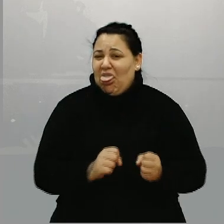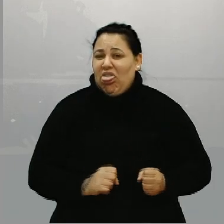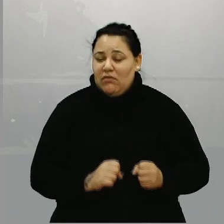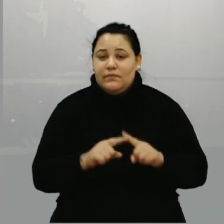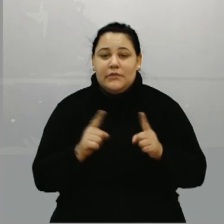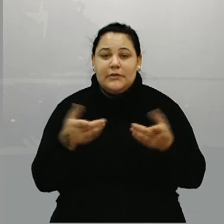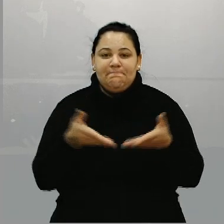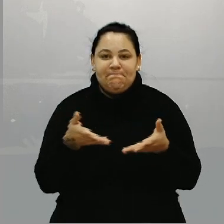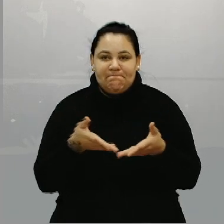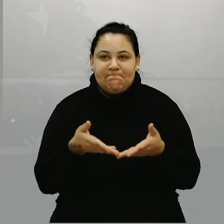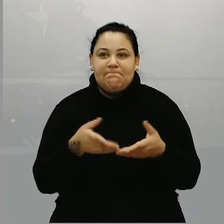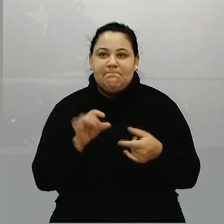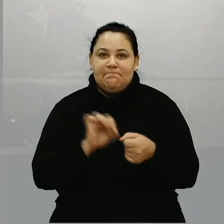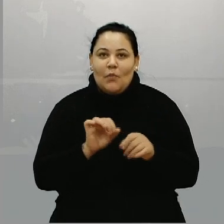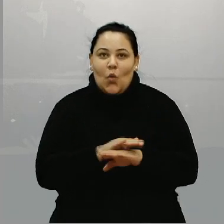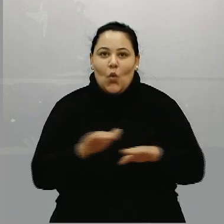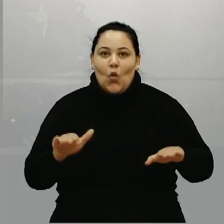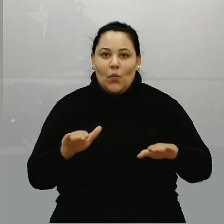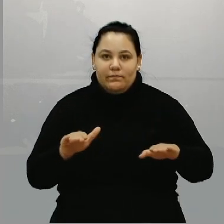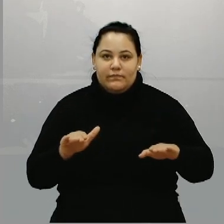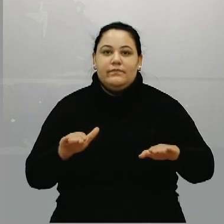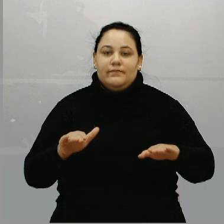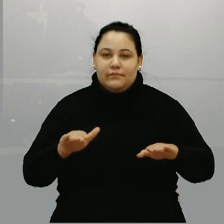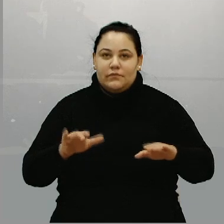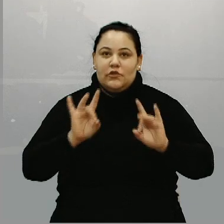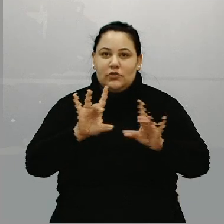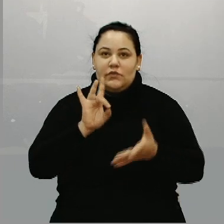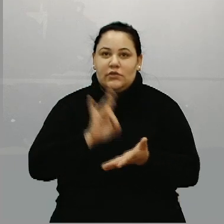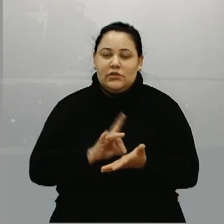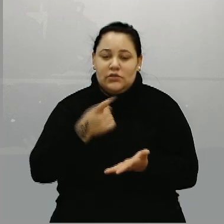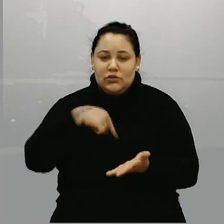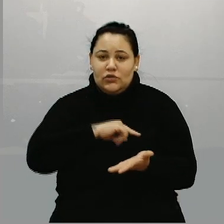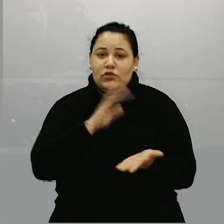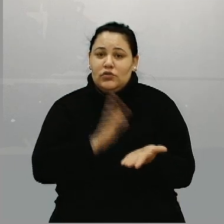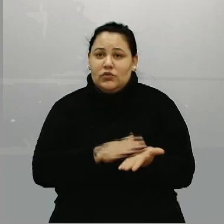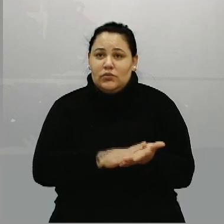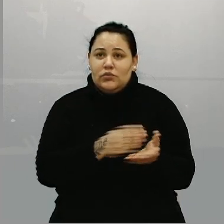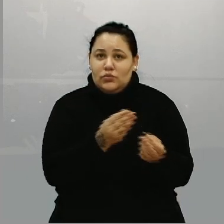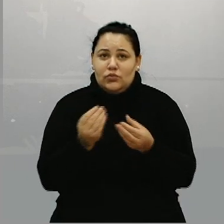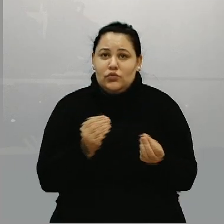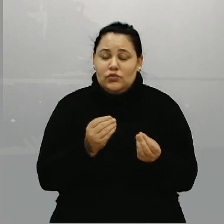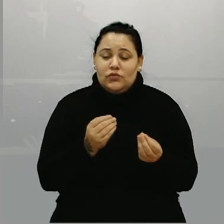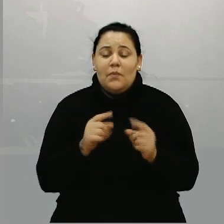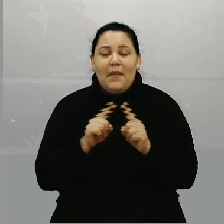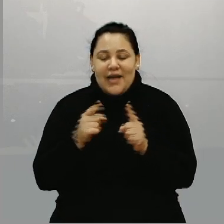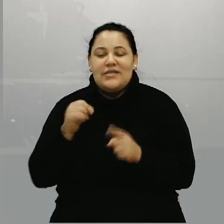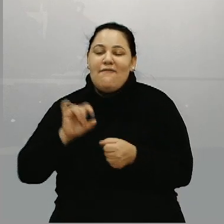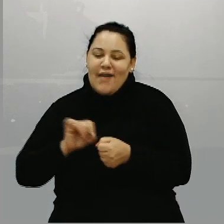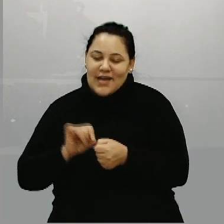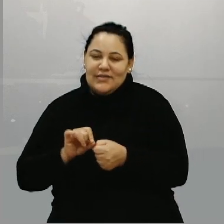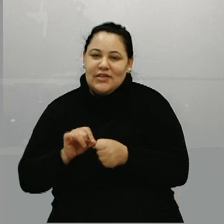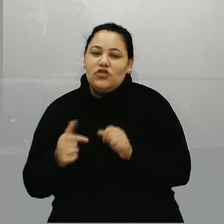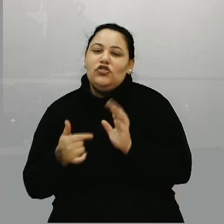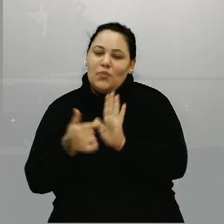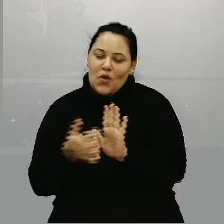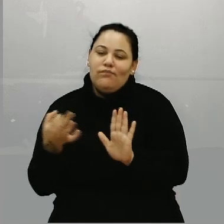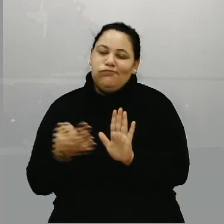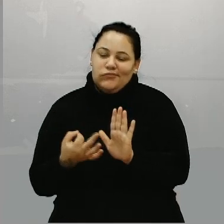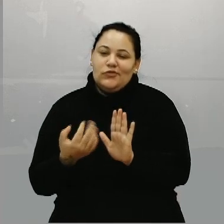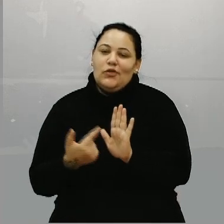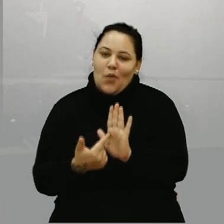fazendo esse... Só para a gente registrar também, né, que a gente cobra bastante, mas também quando é feito a gente procura fazer justiça e